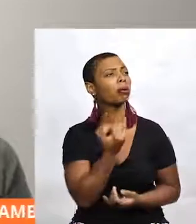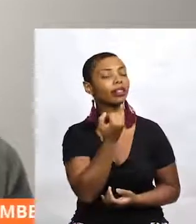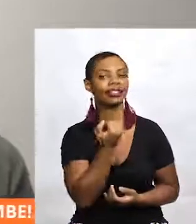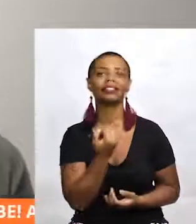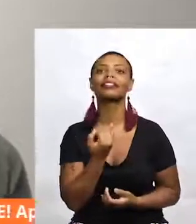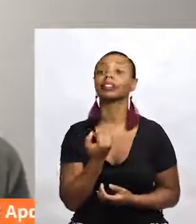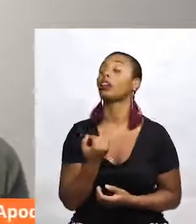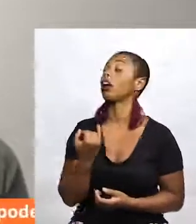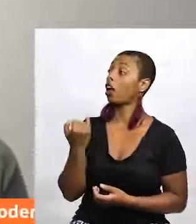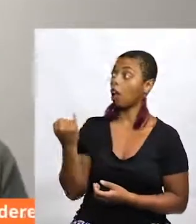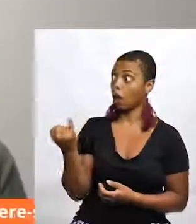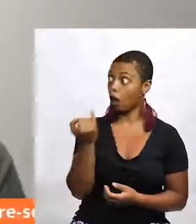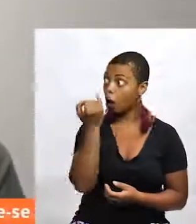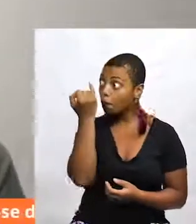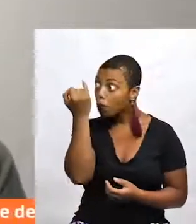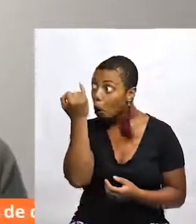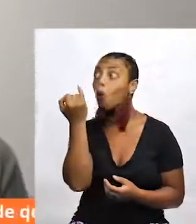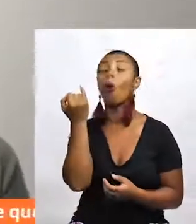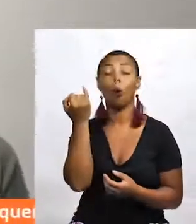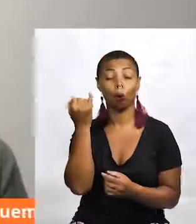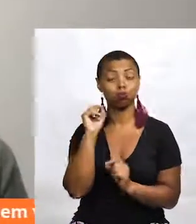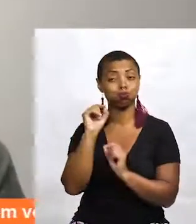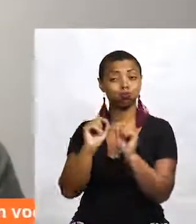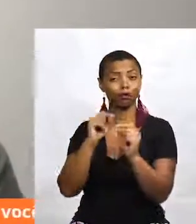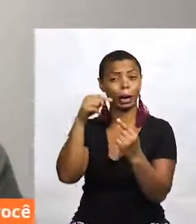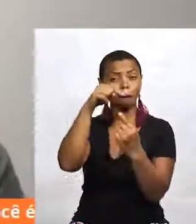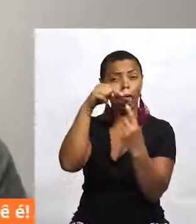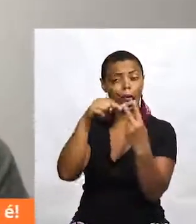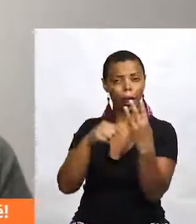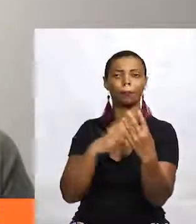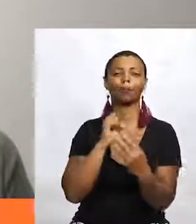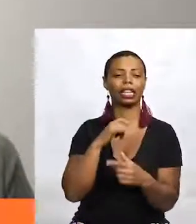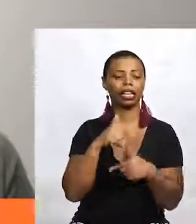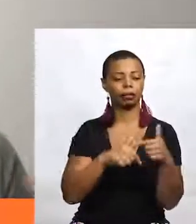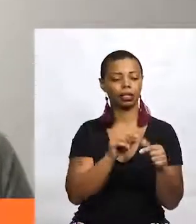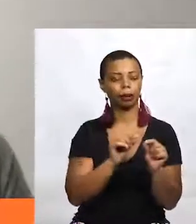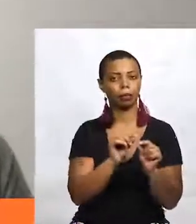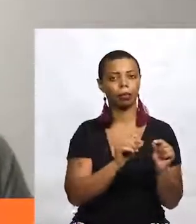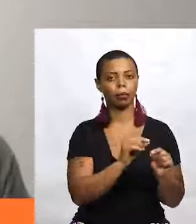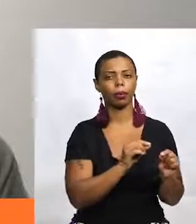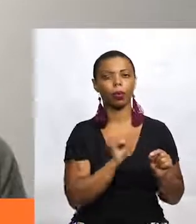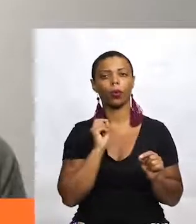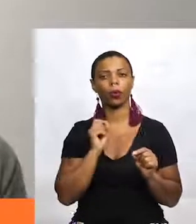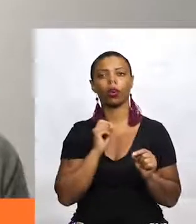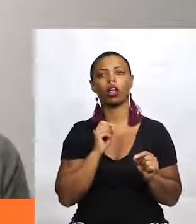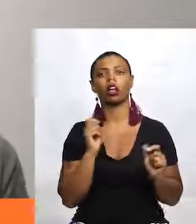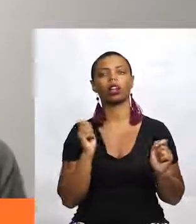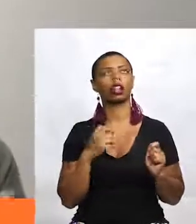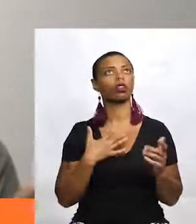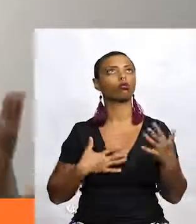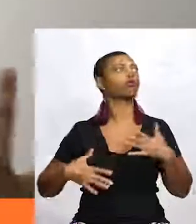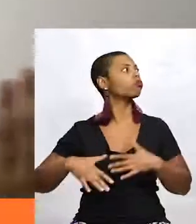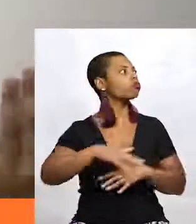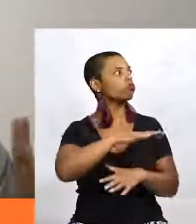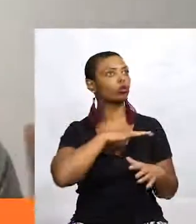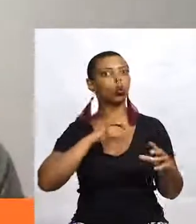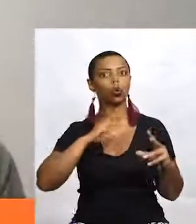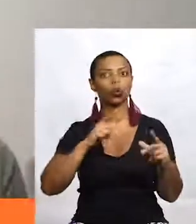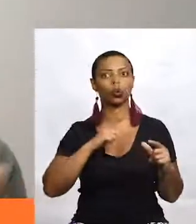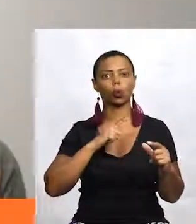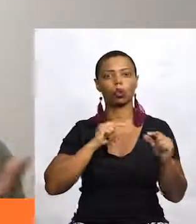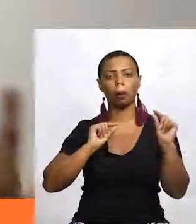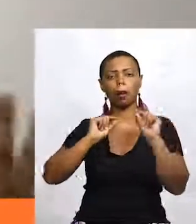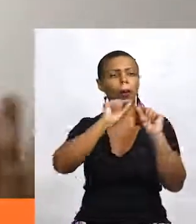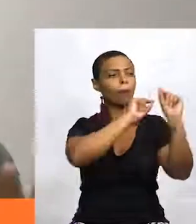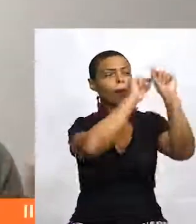importante por vários motivos, né? Quando a gente trabalha com partículas, as partículas nos formam uma massa bariônica, né? E a gente tem um modelo padrão que a